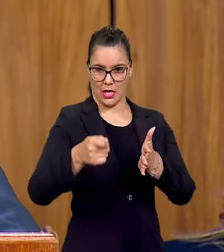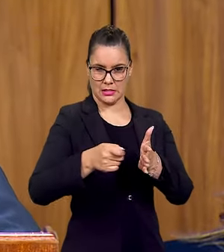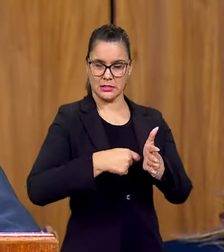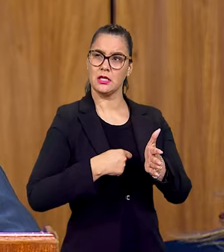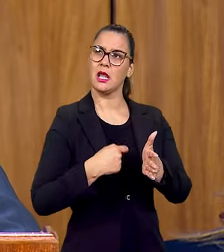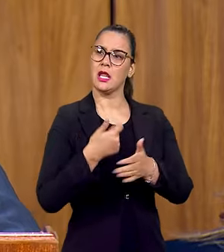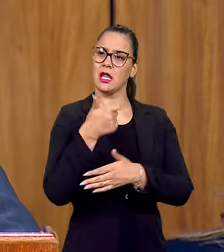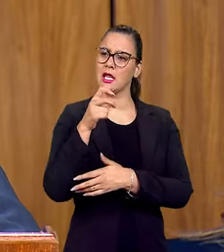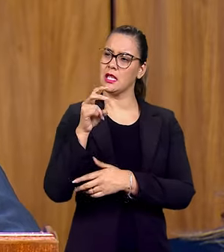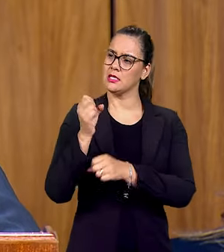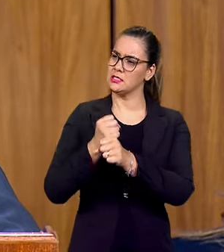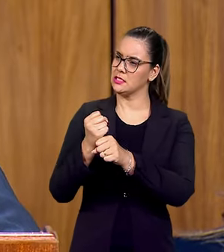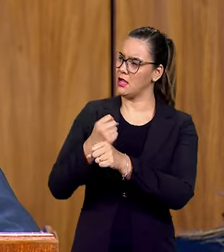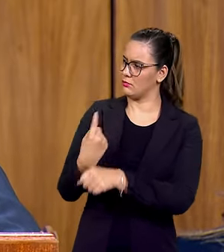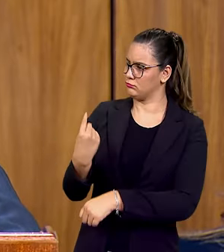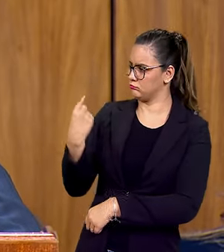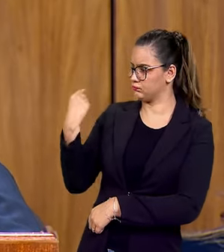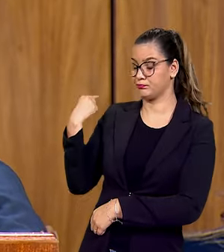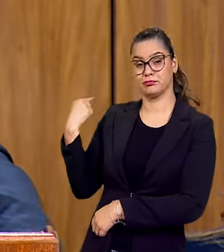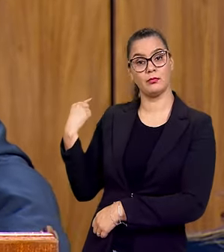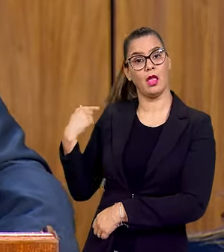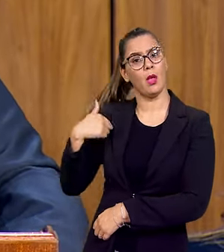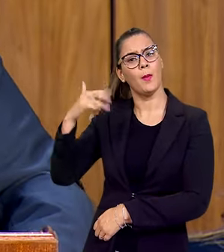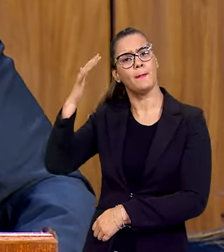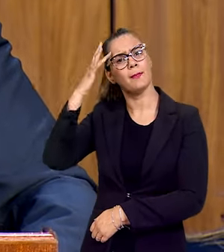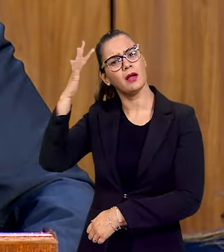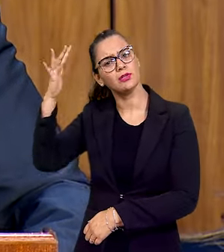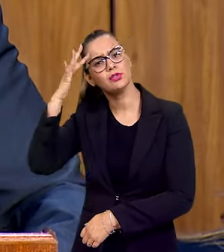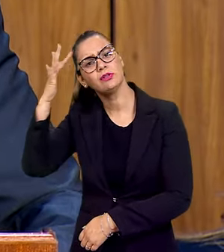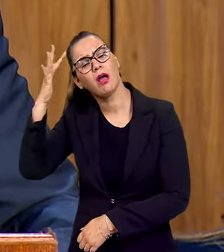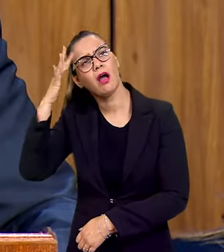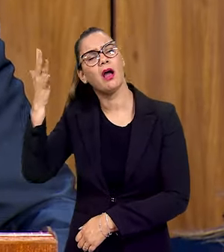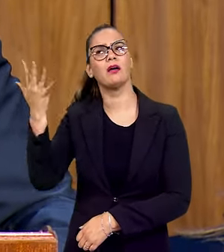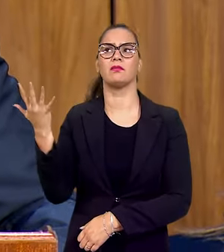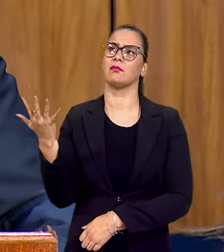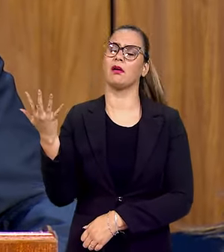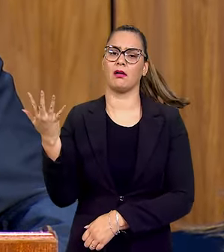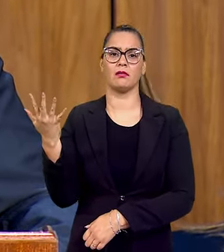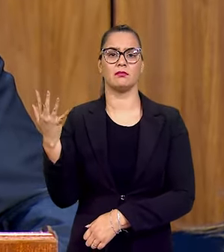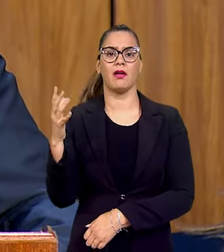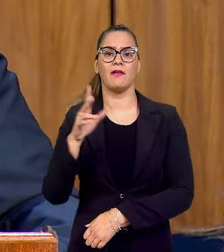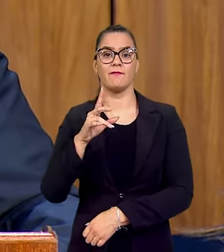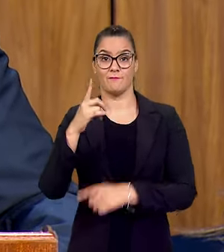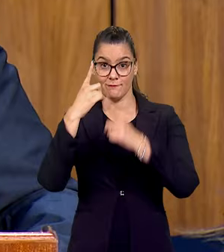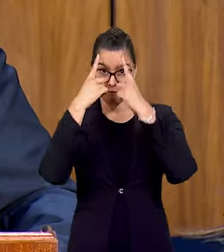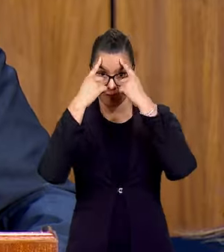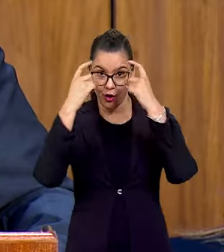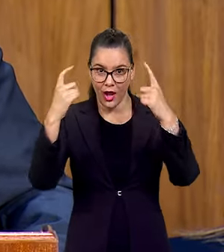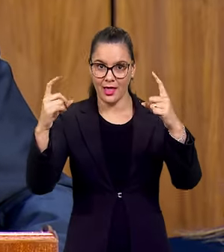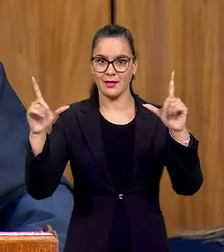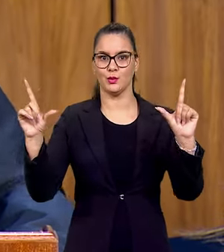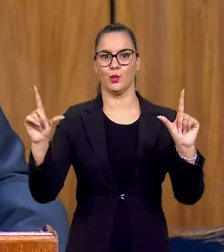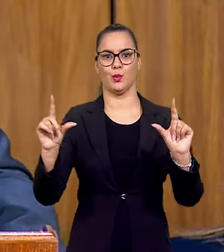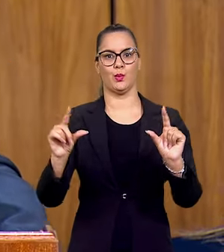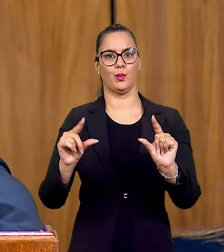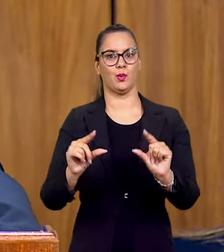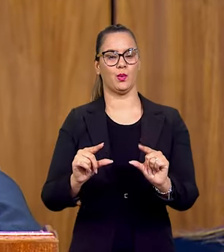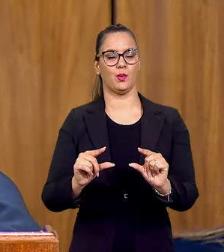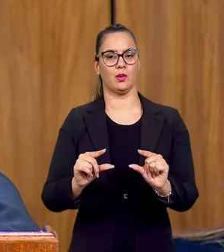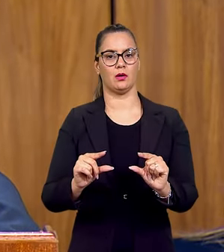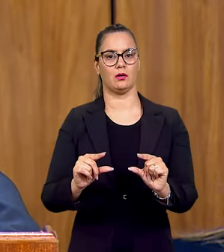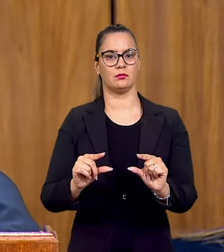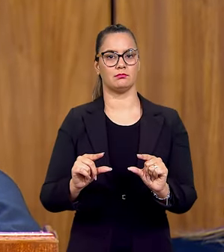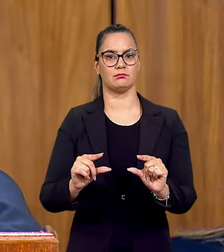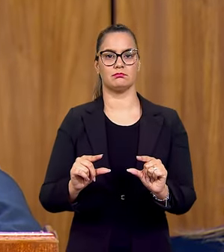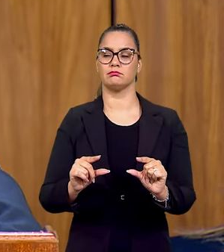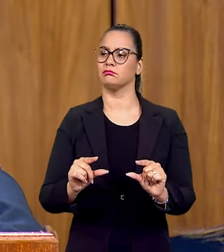Penha, há quase 15 anos atrás, eu imaginava que ia diminuir a violência.